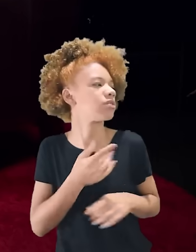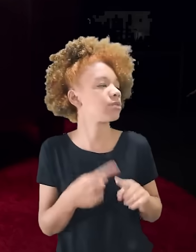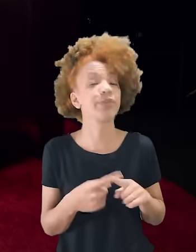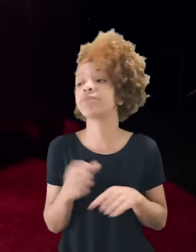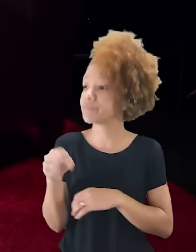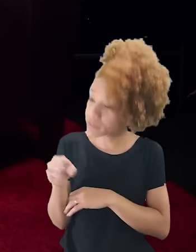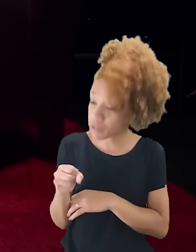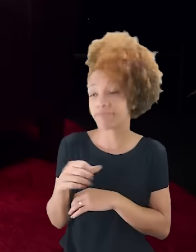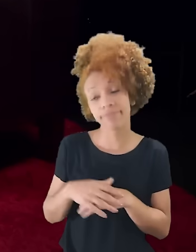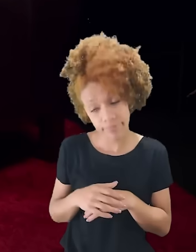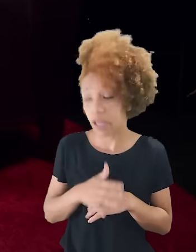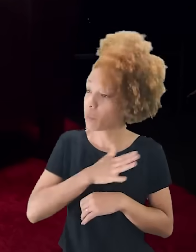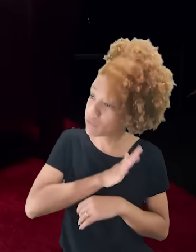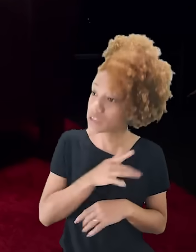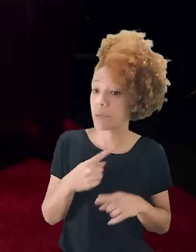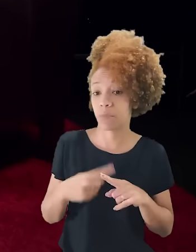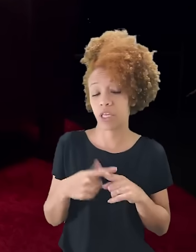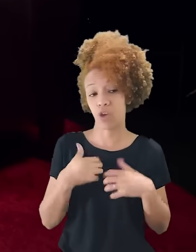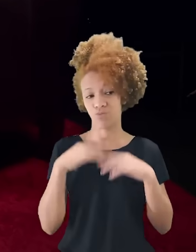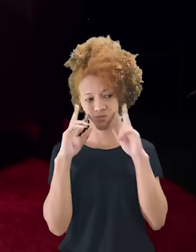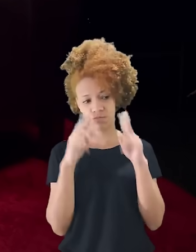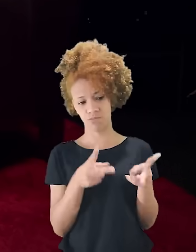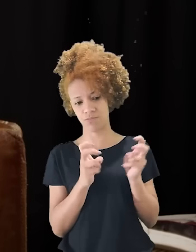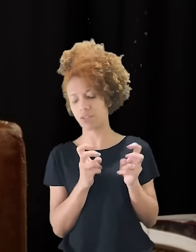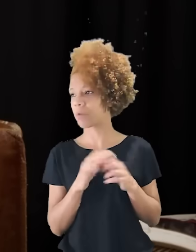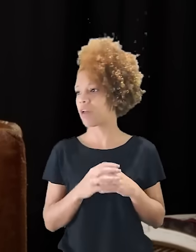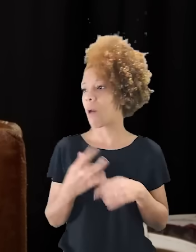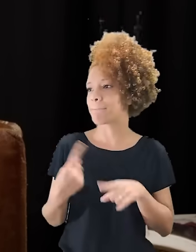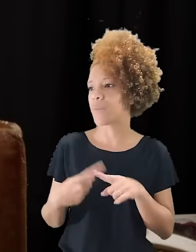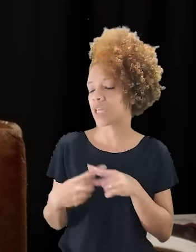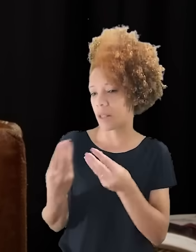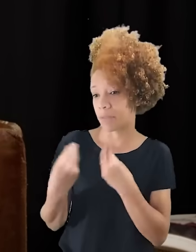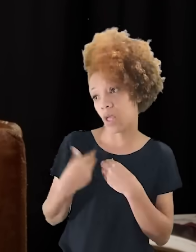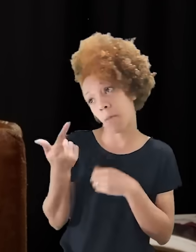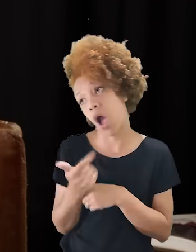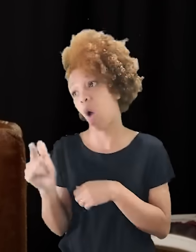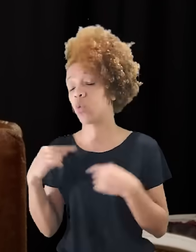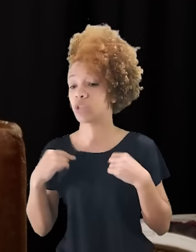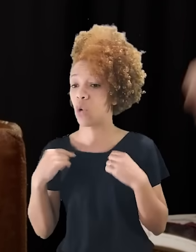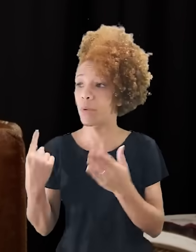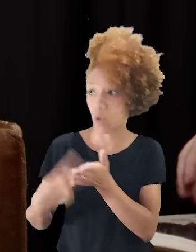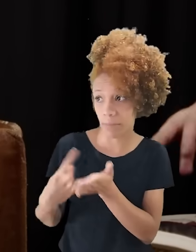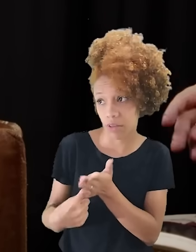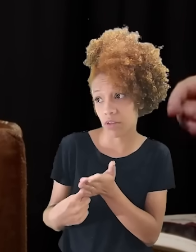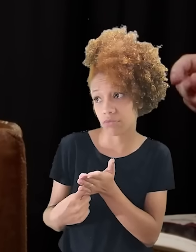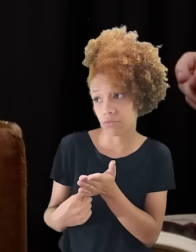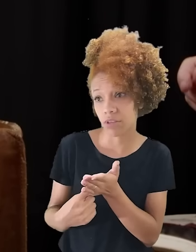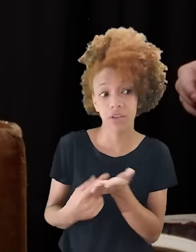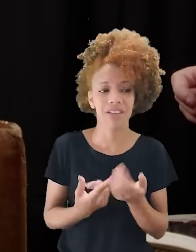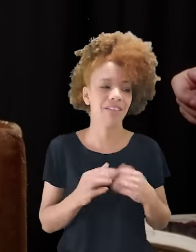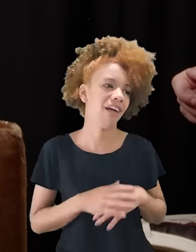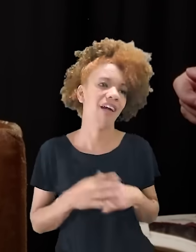entende o que quer dizer acaba sendo uma tipo eu vi como uma ofensa porque eles iam me dar uma outra roupa que foi combinado e eles